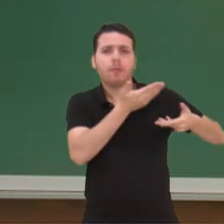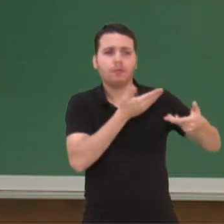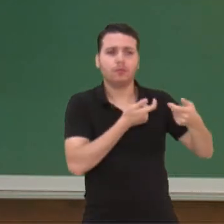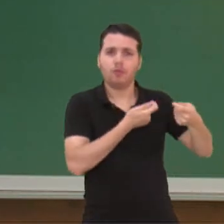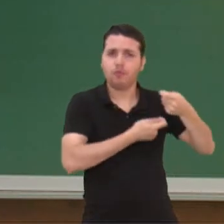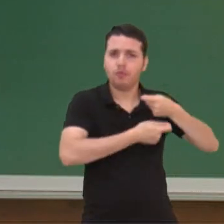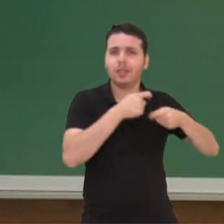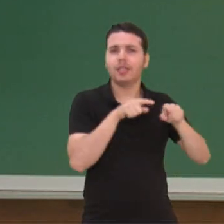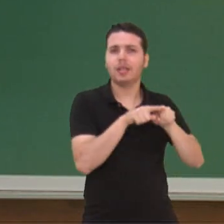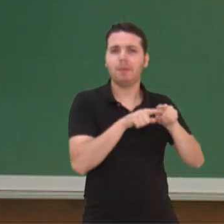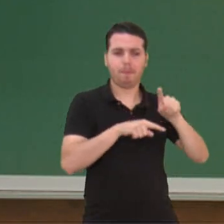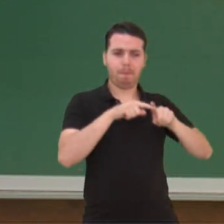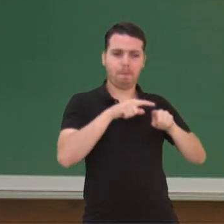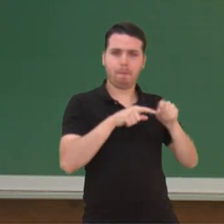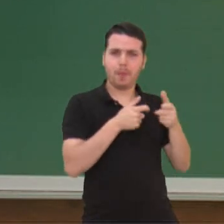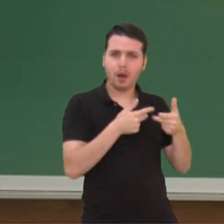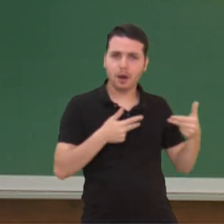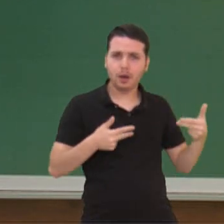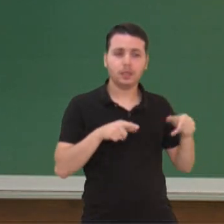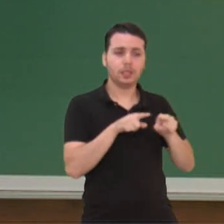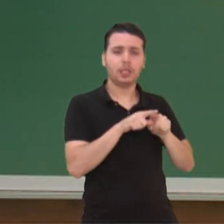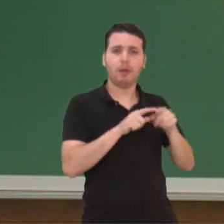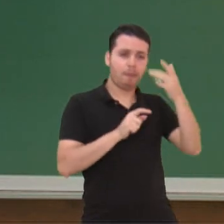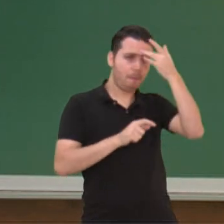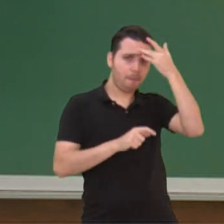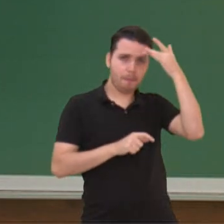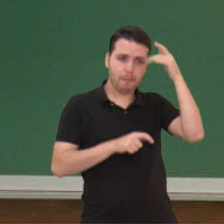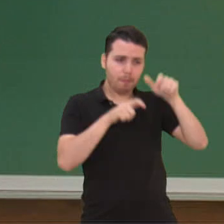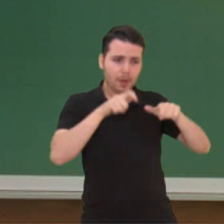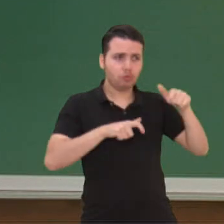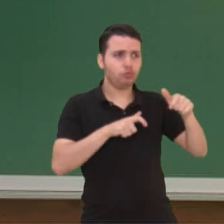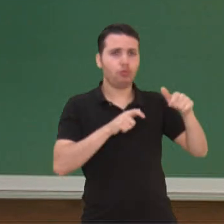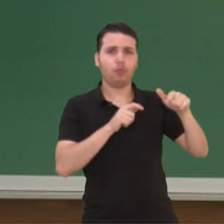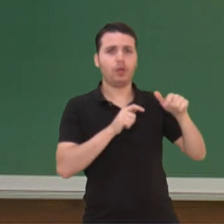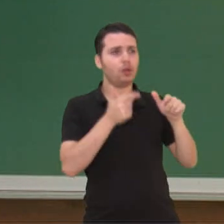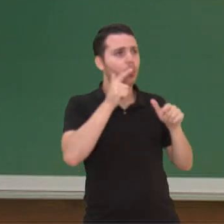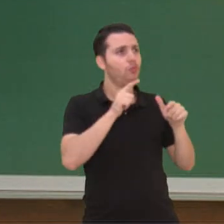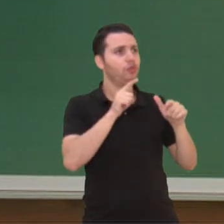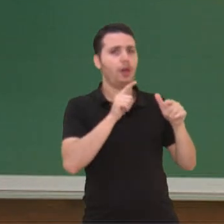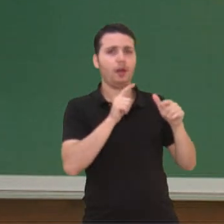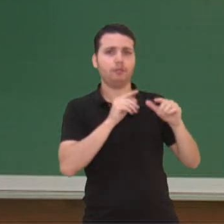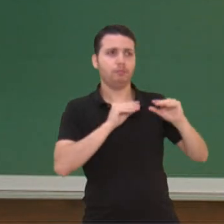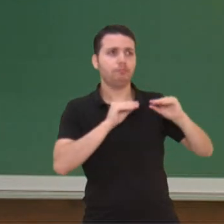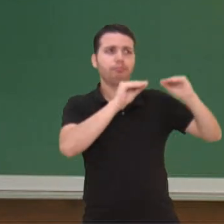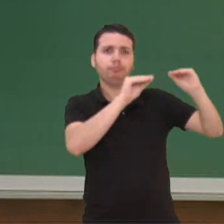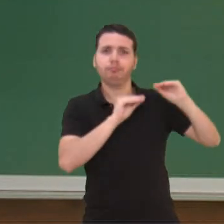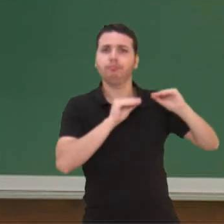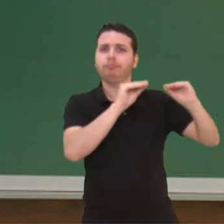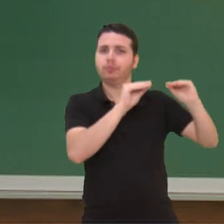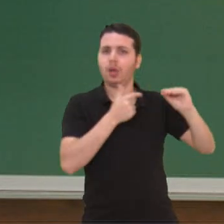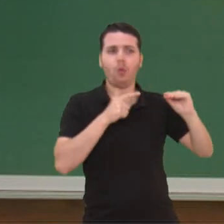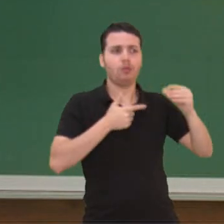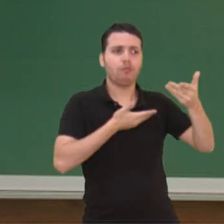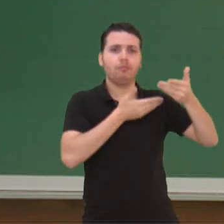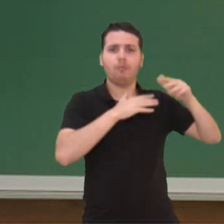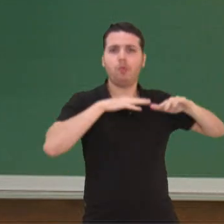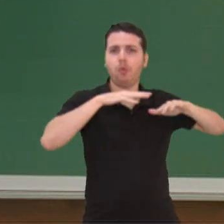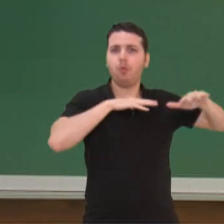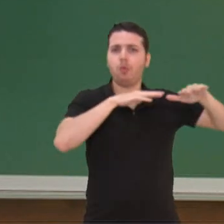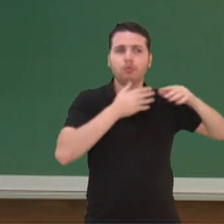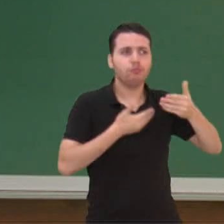de mercadorias quanto, né, de pessoas, de bens, produtos. Então a globalização, ela tem isso